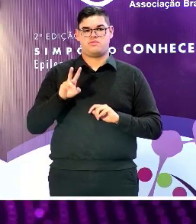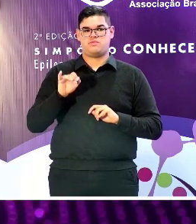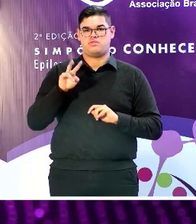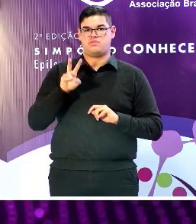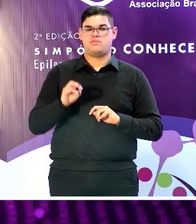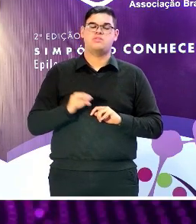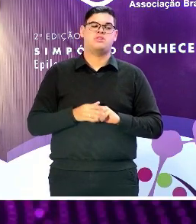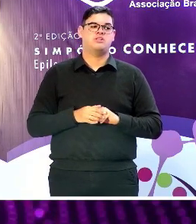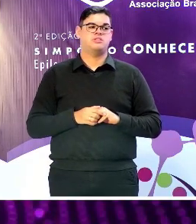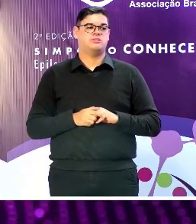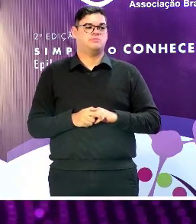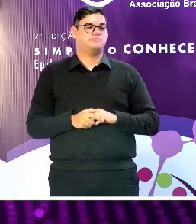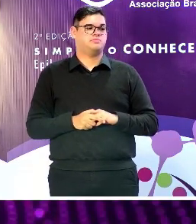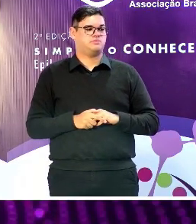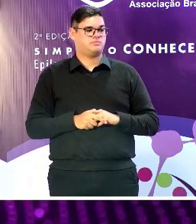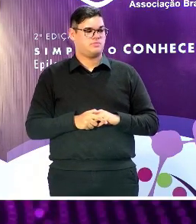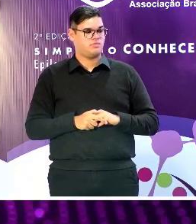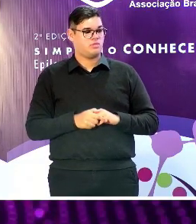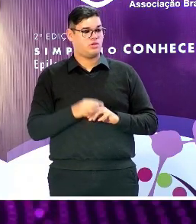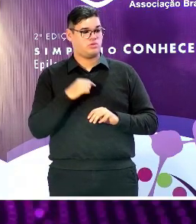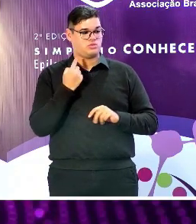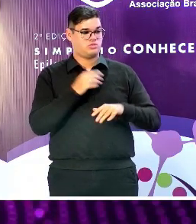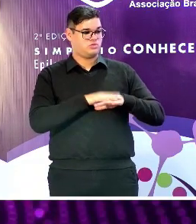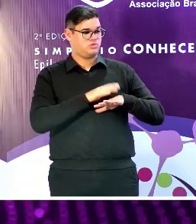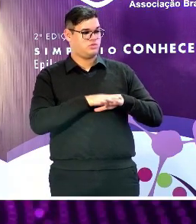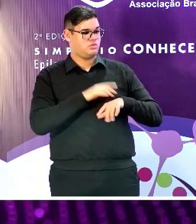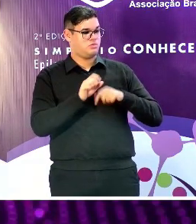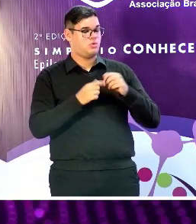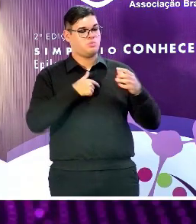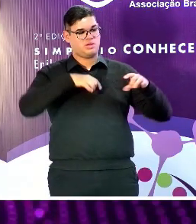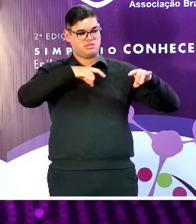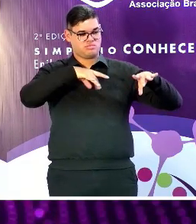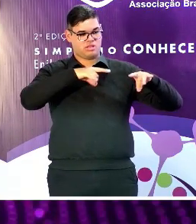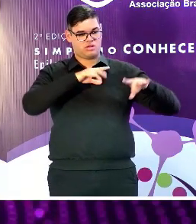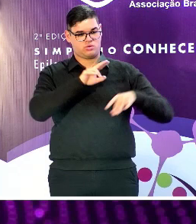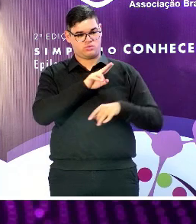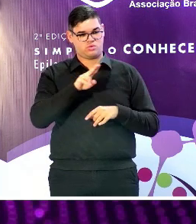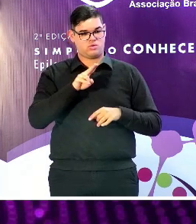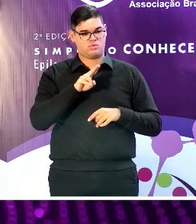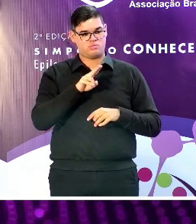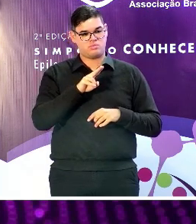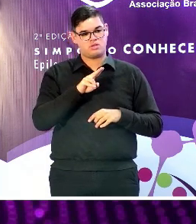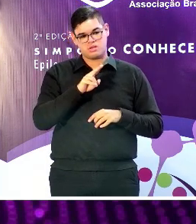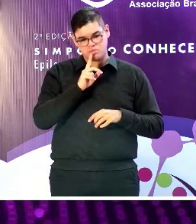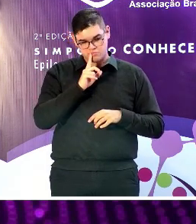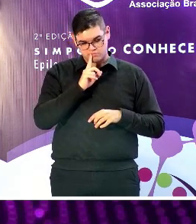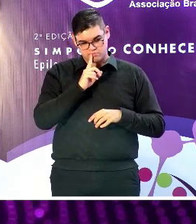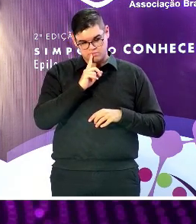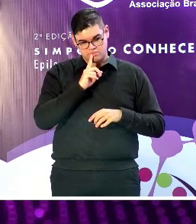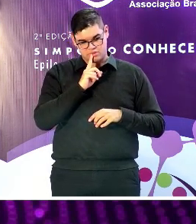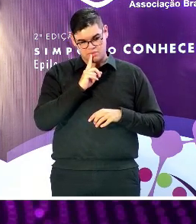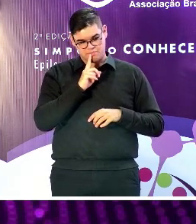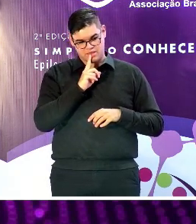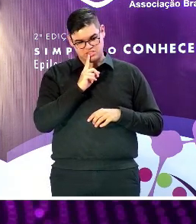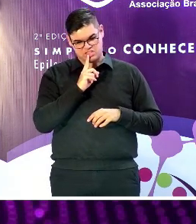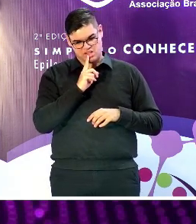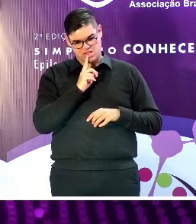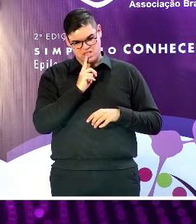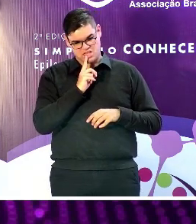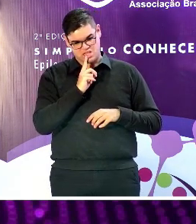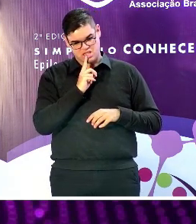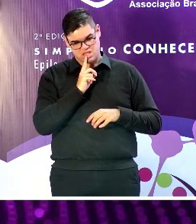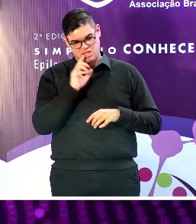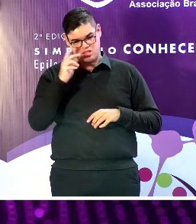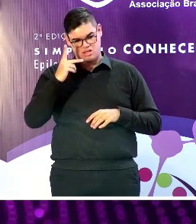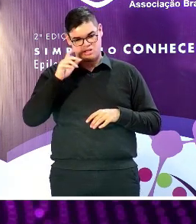Fizemos também, por meio de eletrofisiologia, numa técnica que a gente chama de PET clamp, a gente coloca uma micropipeta, né,